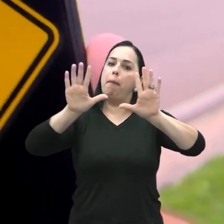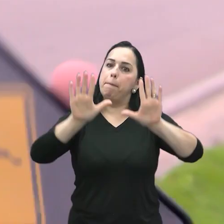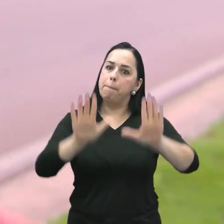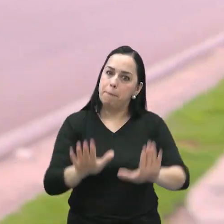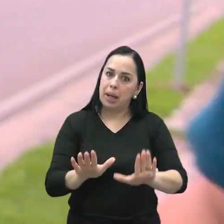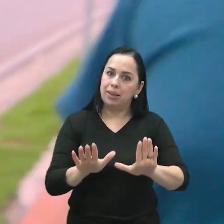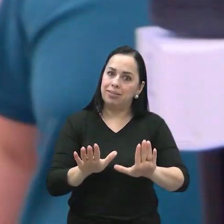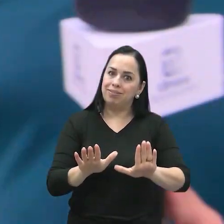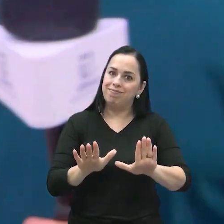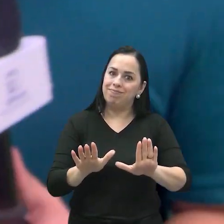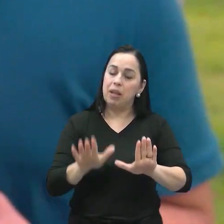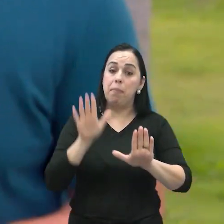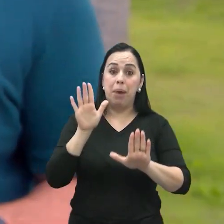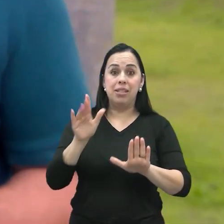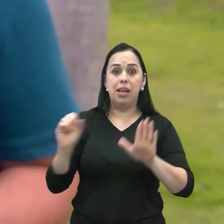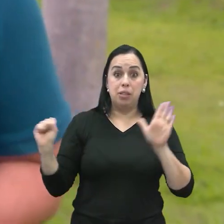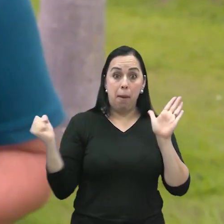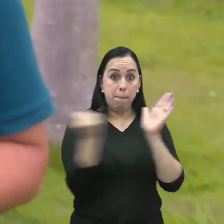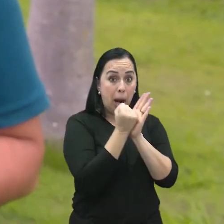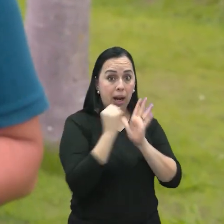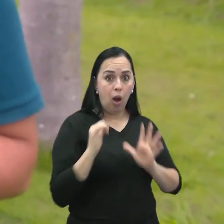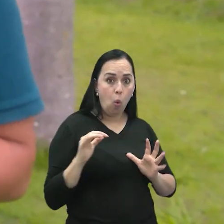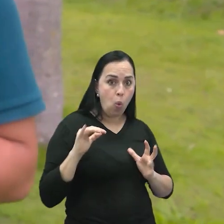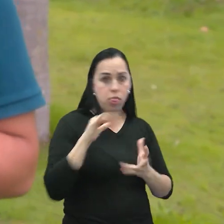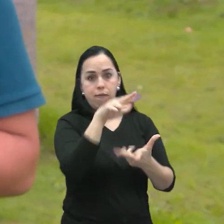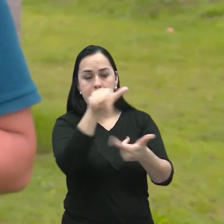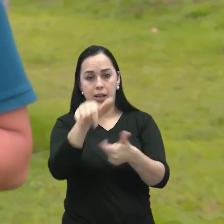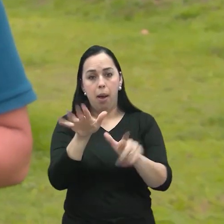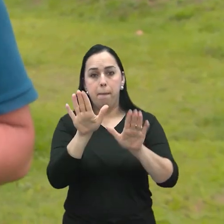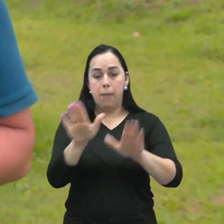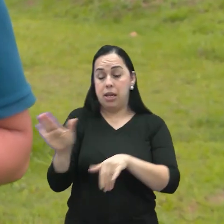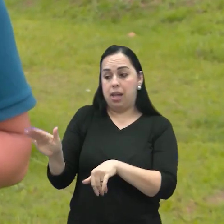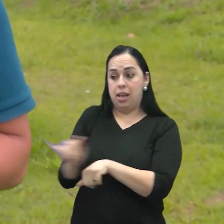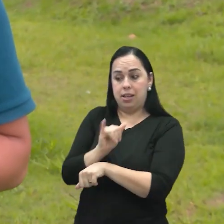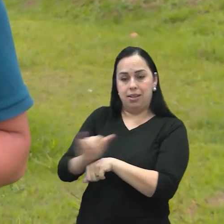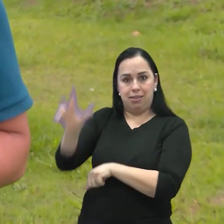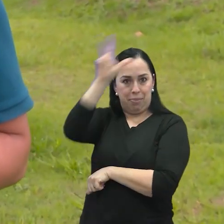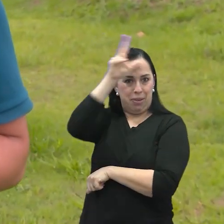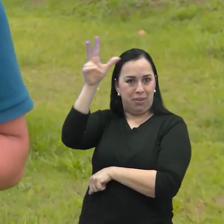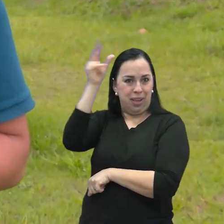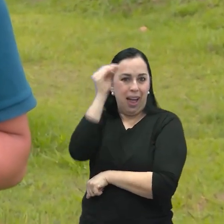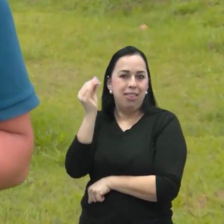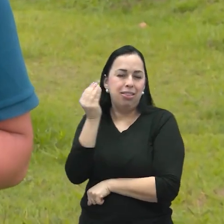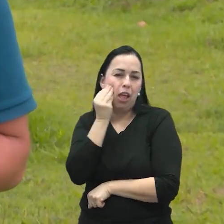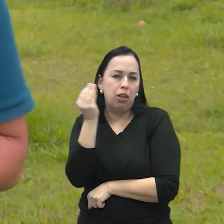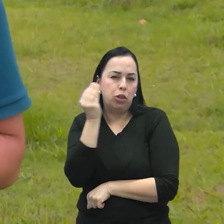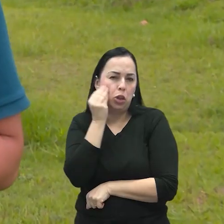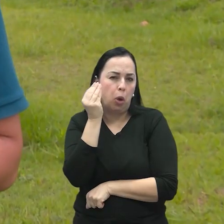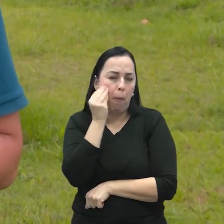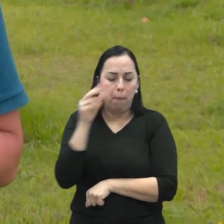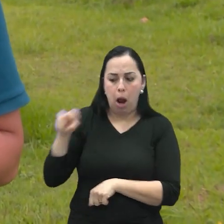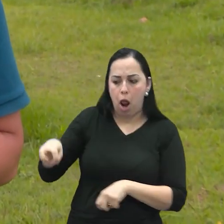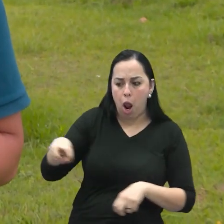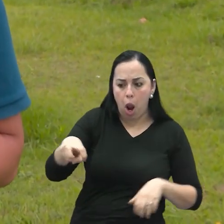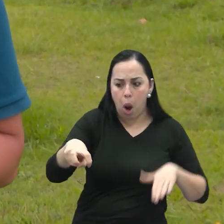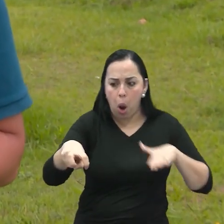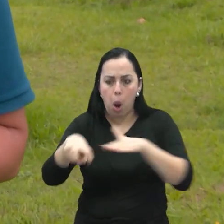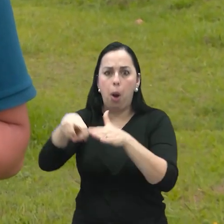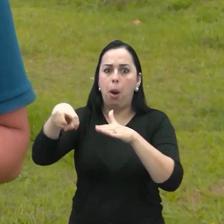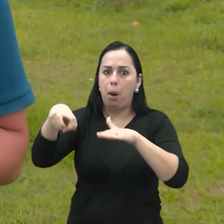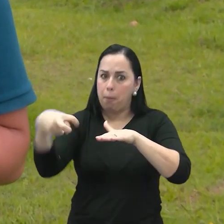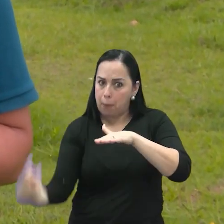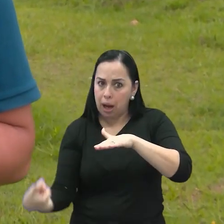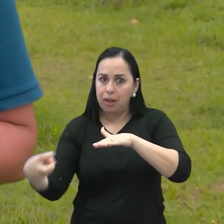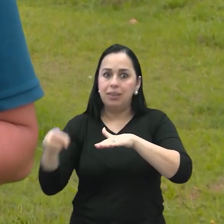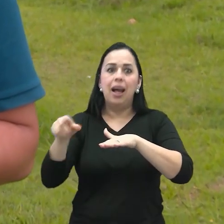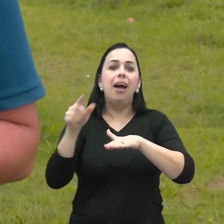Só que este é um símbolo universal. E uma das estratégias que a prefeitura tomou para tentar diminuir os casos de atropelamento